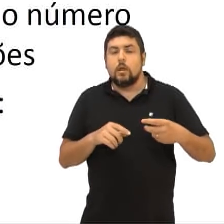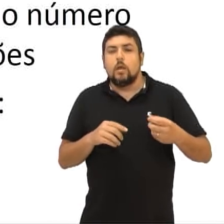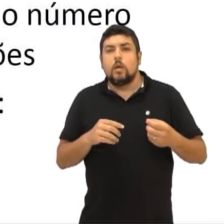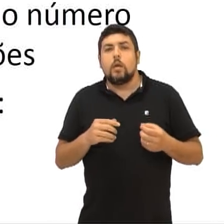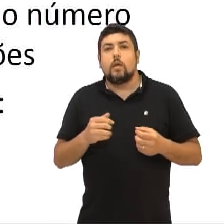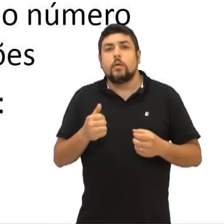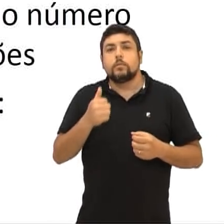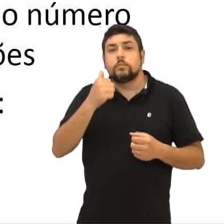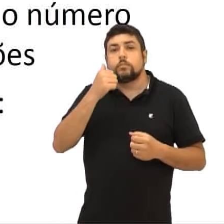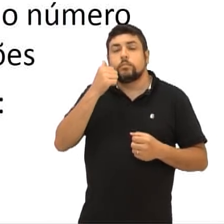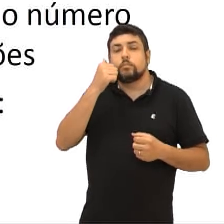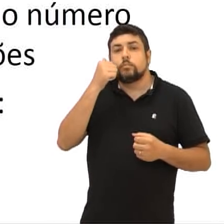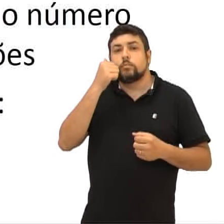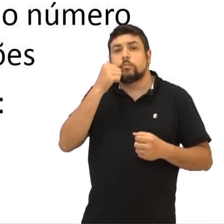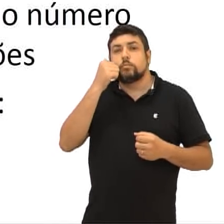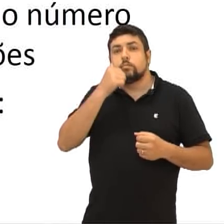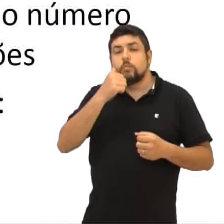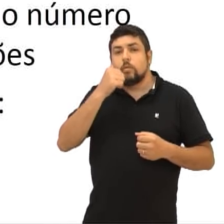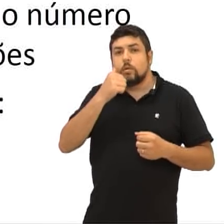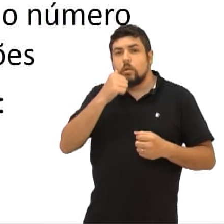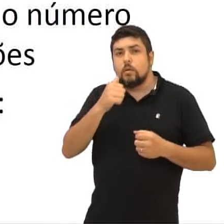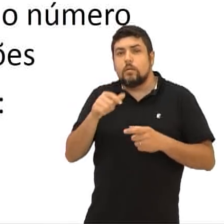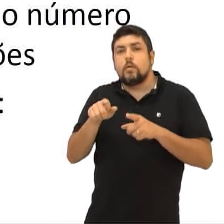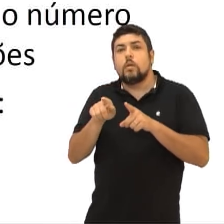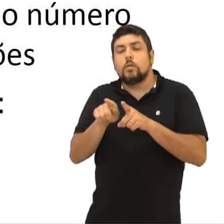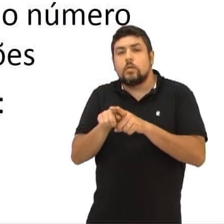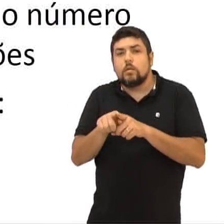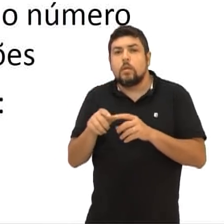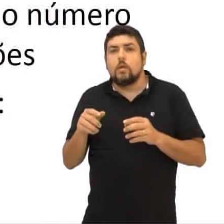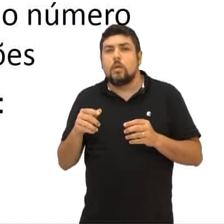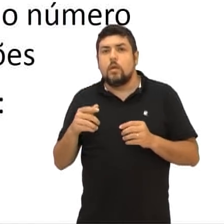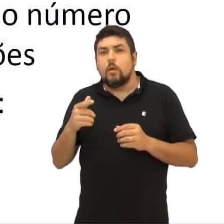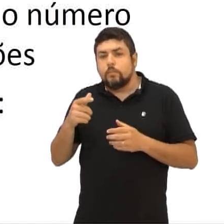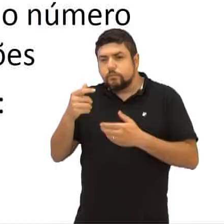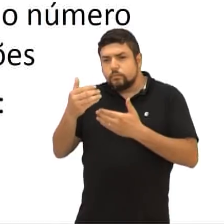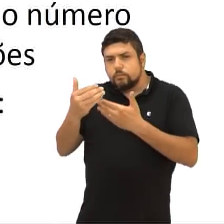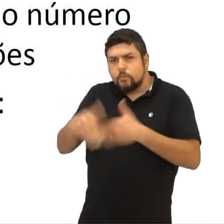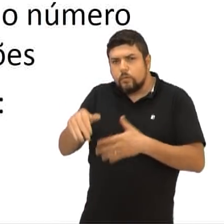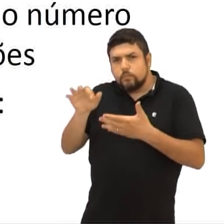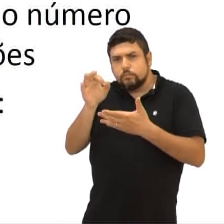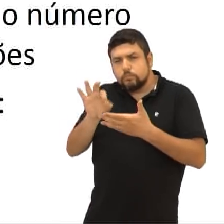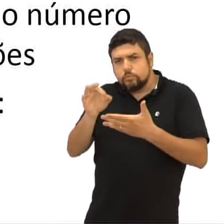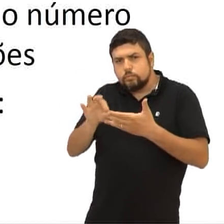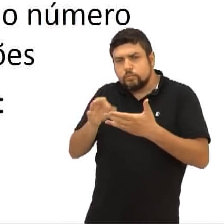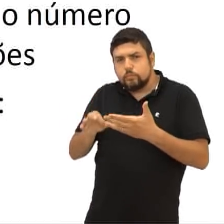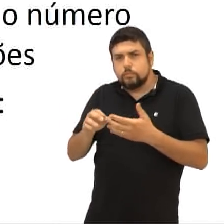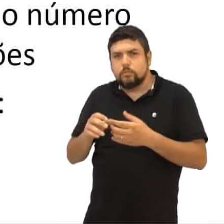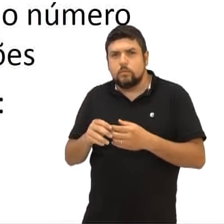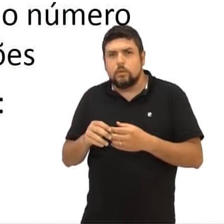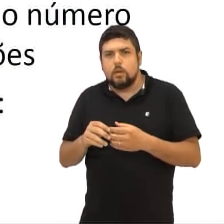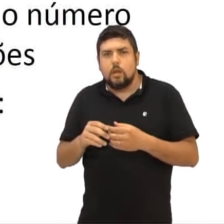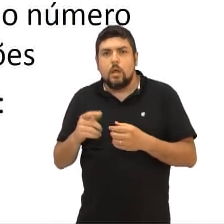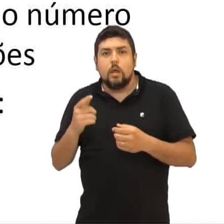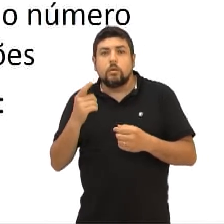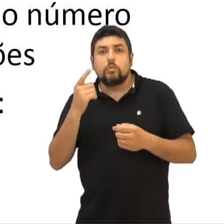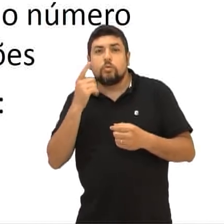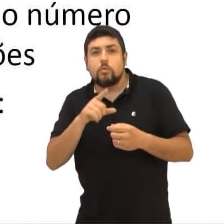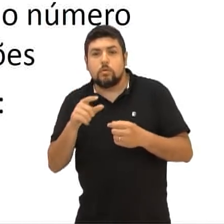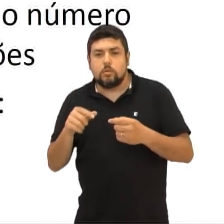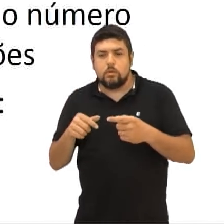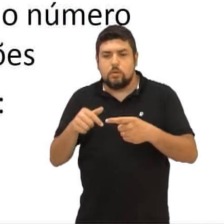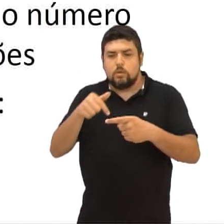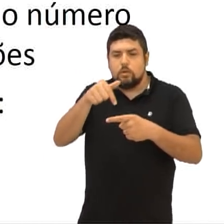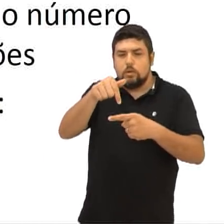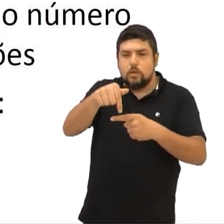que ela acertou e o total de questões é de 7 para 10.